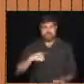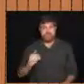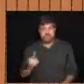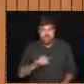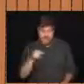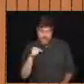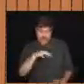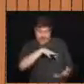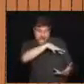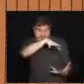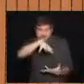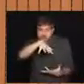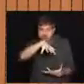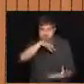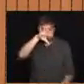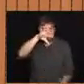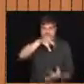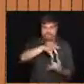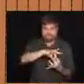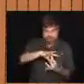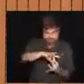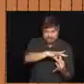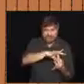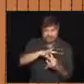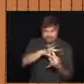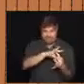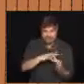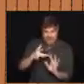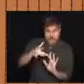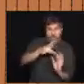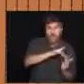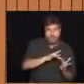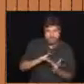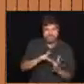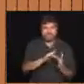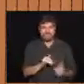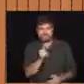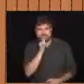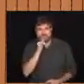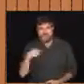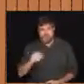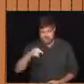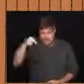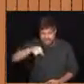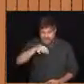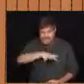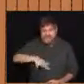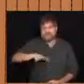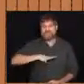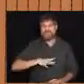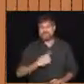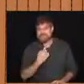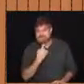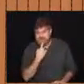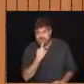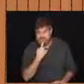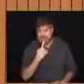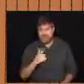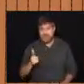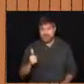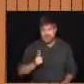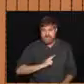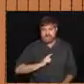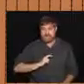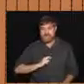muito globalizado, com muitas comunicações. Nós temos, por exemplo, na nossa região e em Campinas,